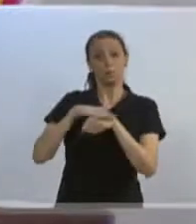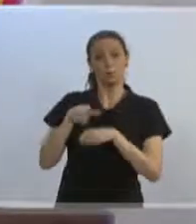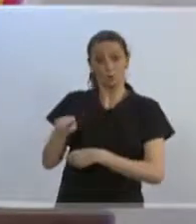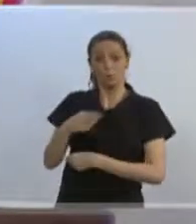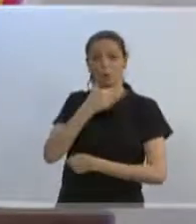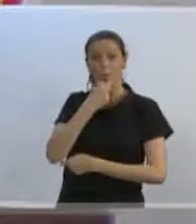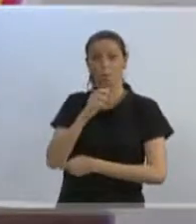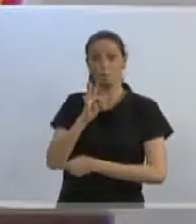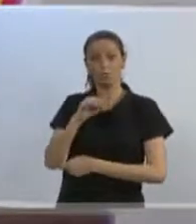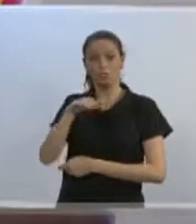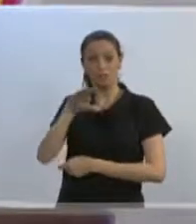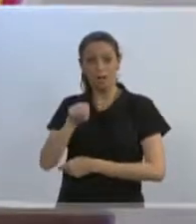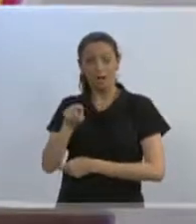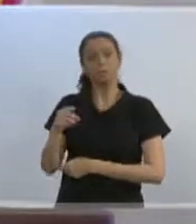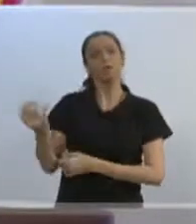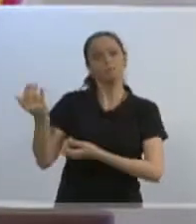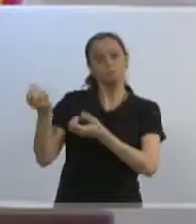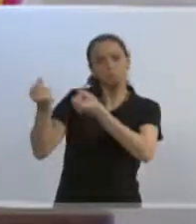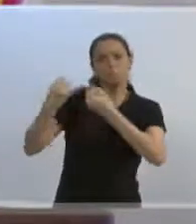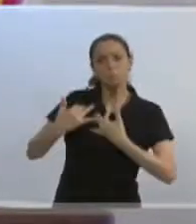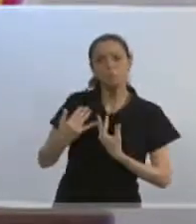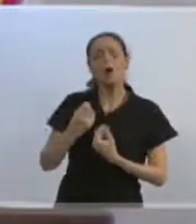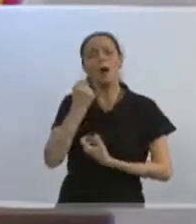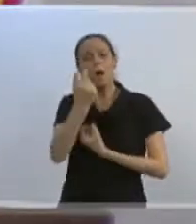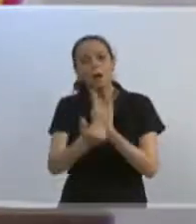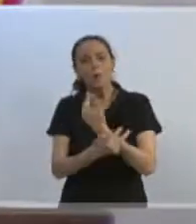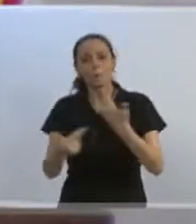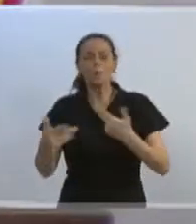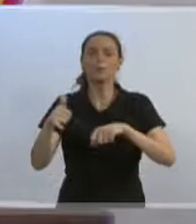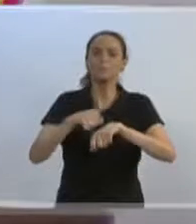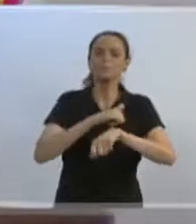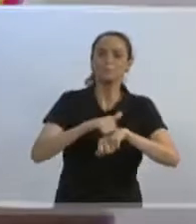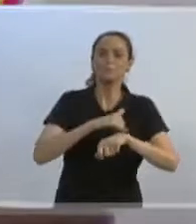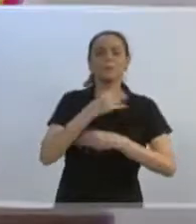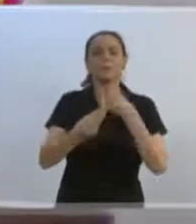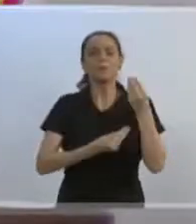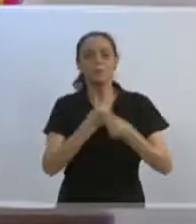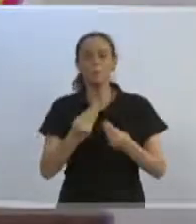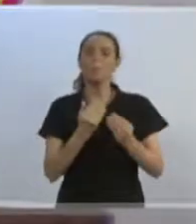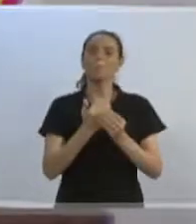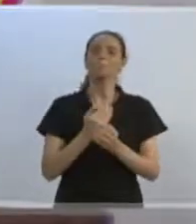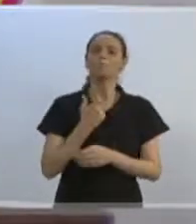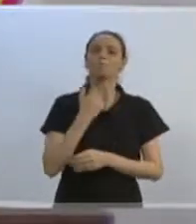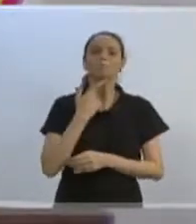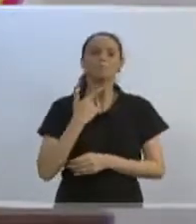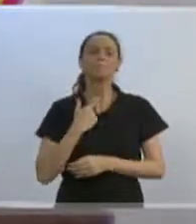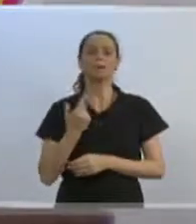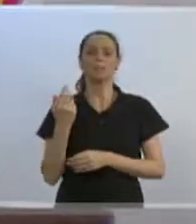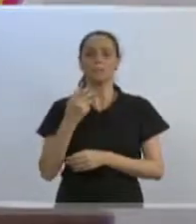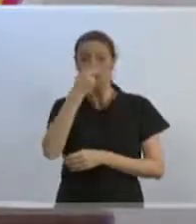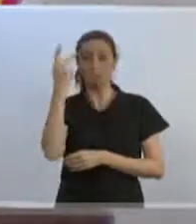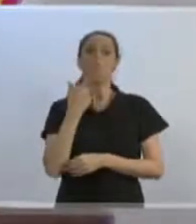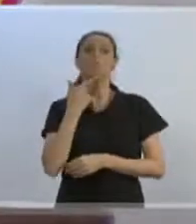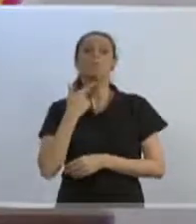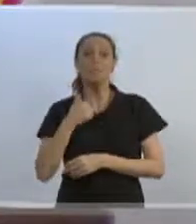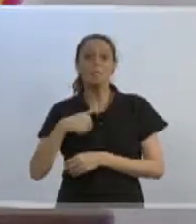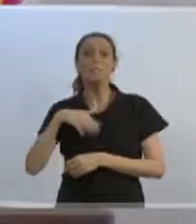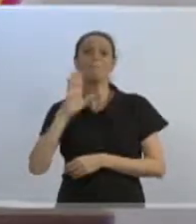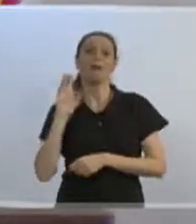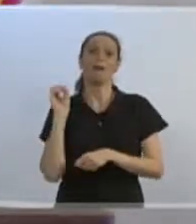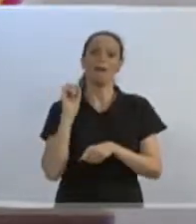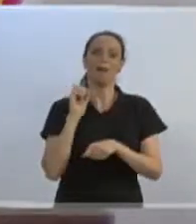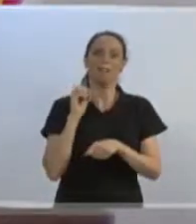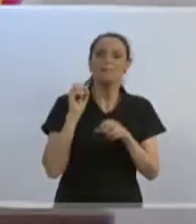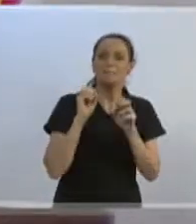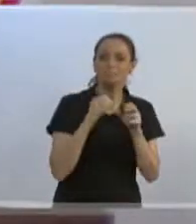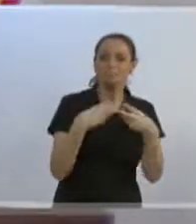algumas alternativas que possibilitariam a questão do fortalecimento do transporte coletivo. Eu procuro, sobretudo, sempre, a política